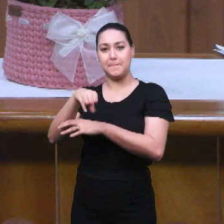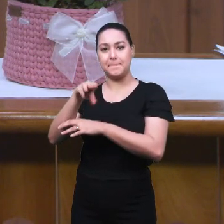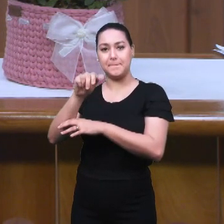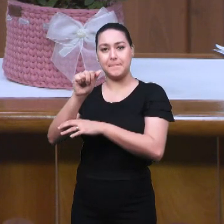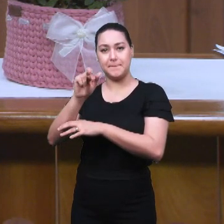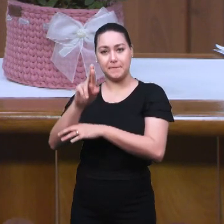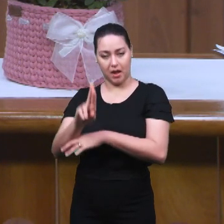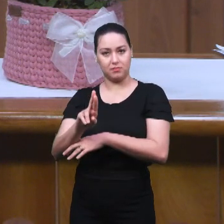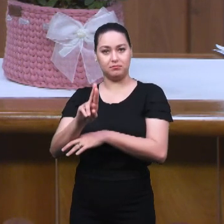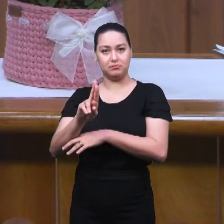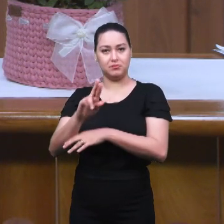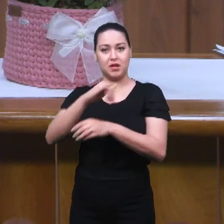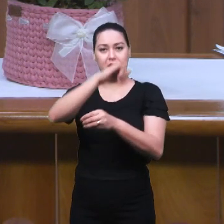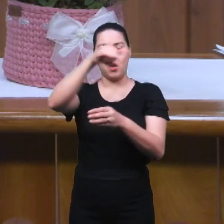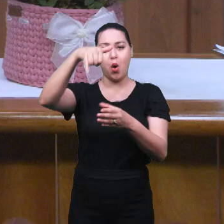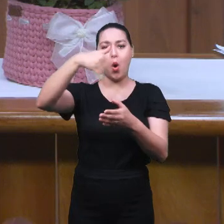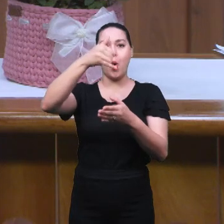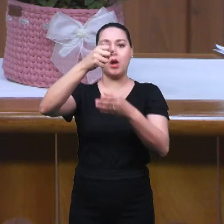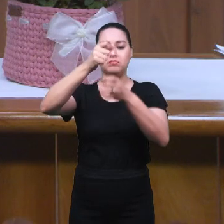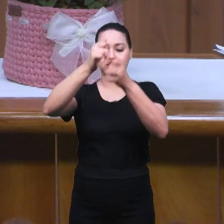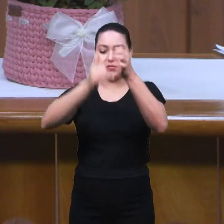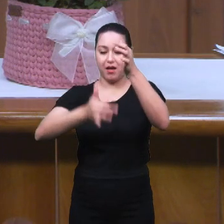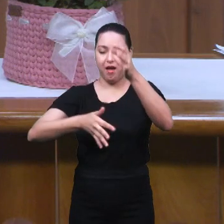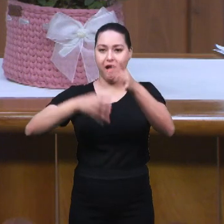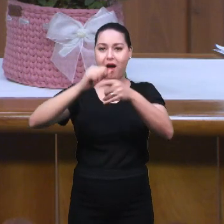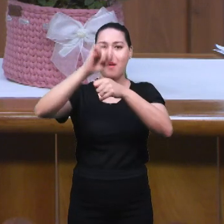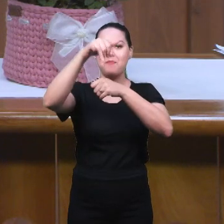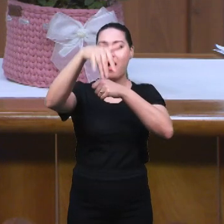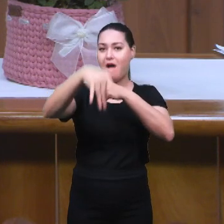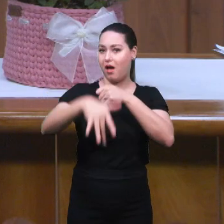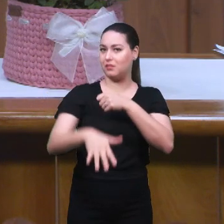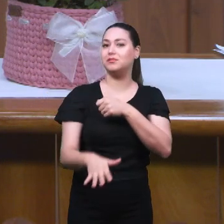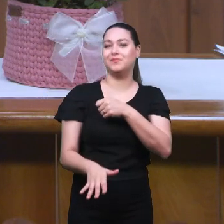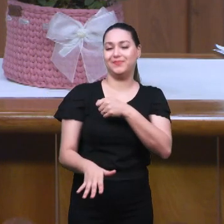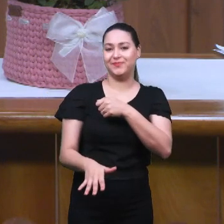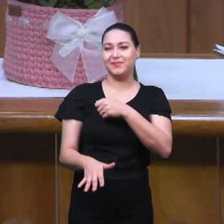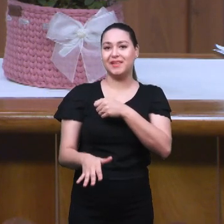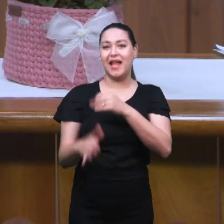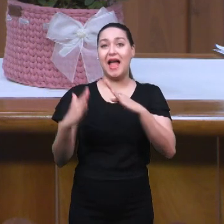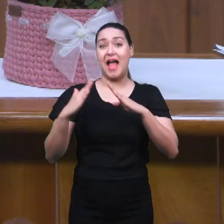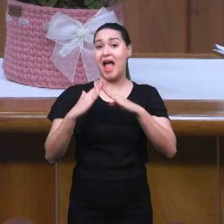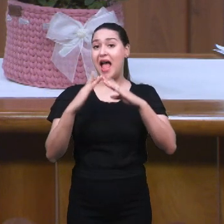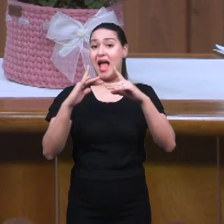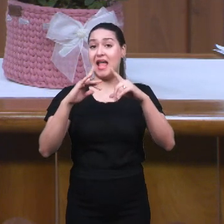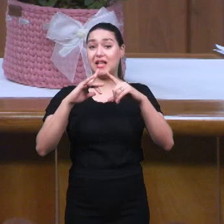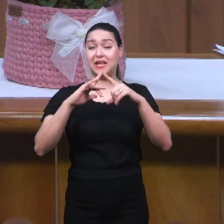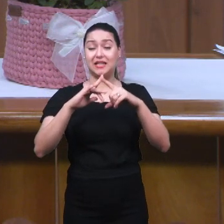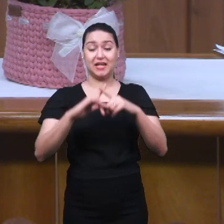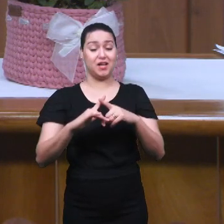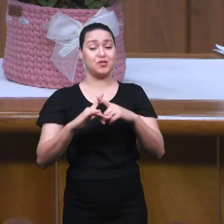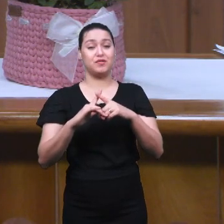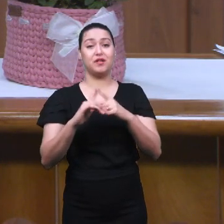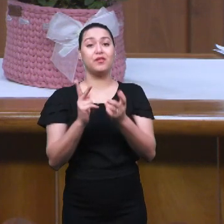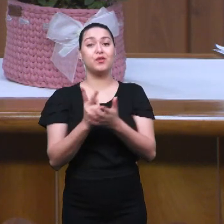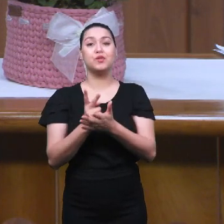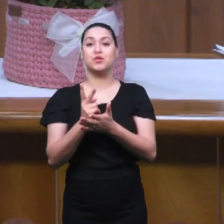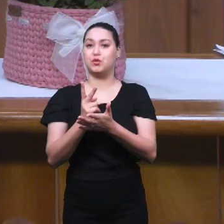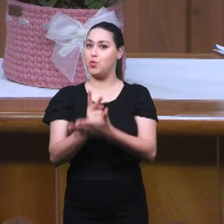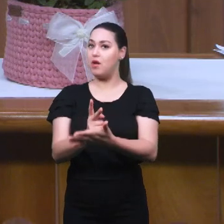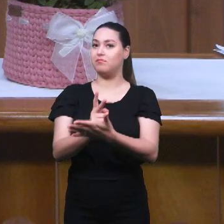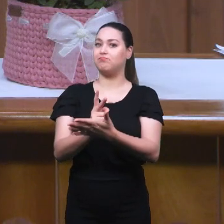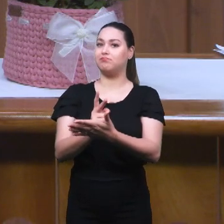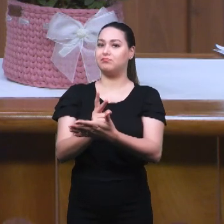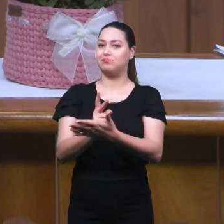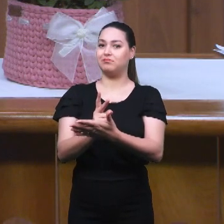seu nome. Nós não vamos, a igreja não vai apodrecer. O mundo vai passar, mas a igreja não vai.